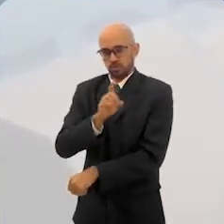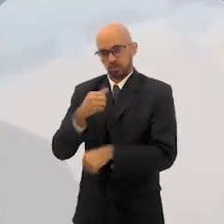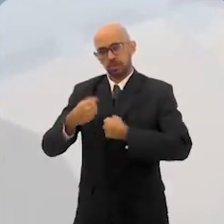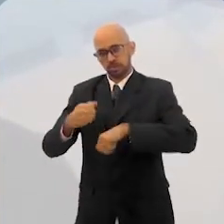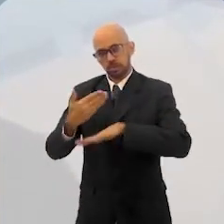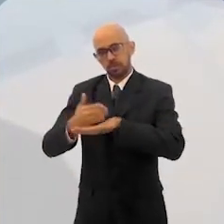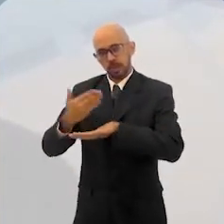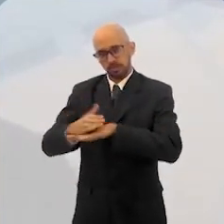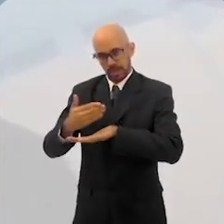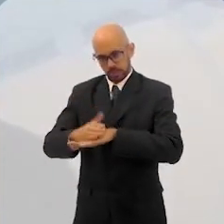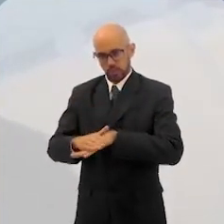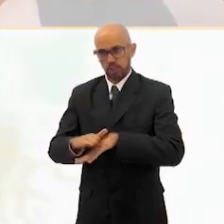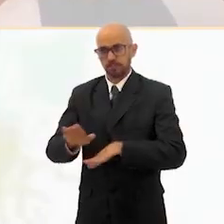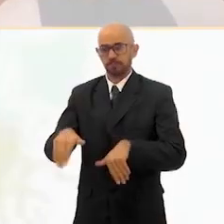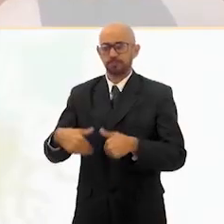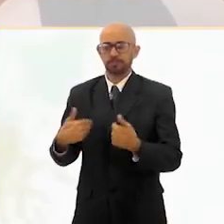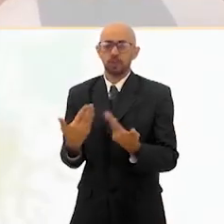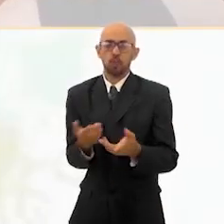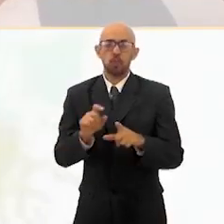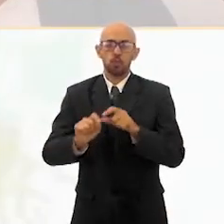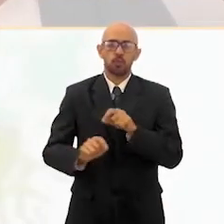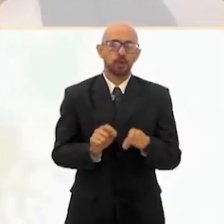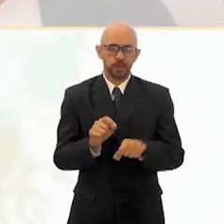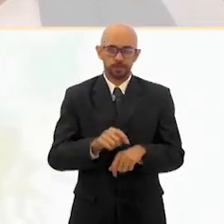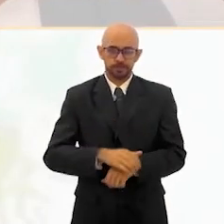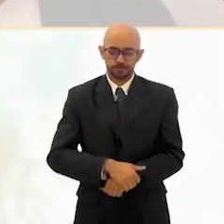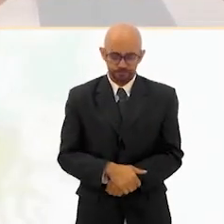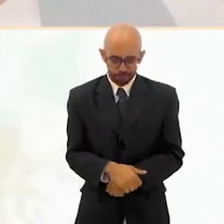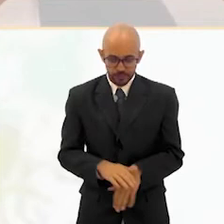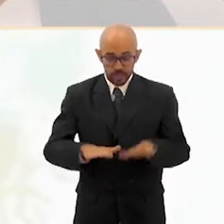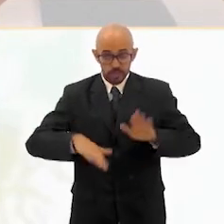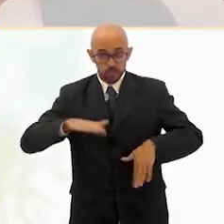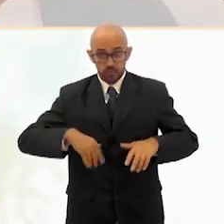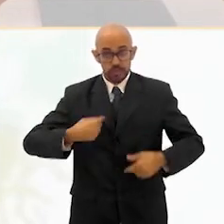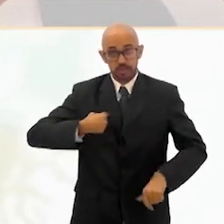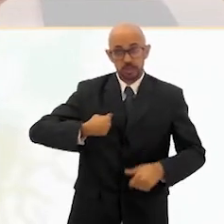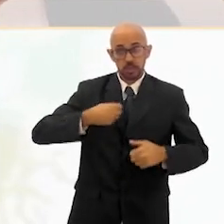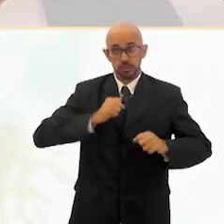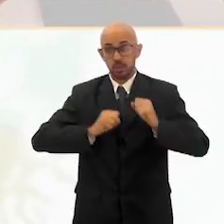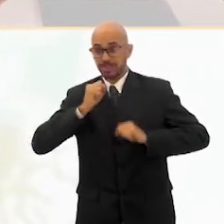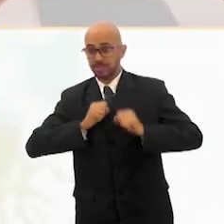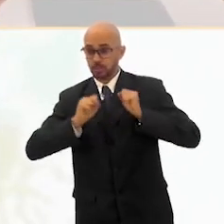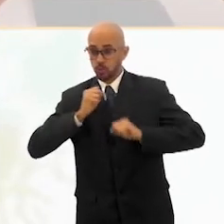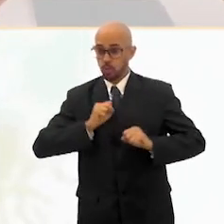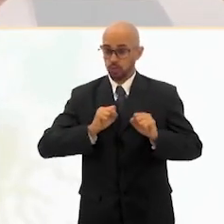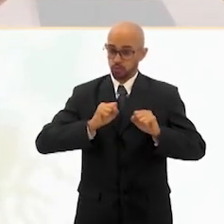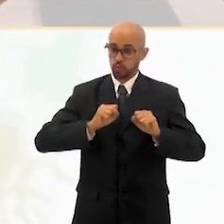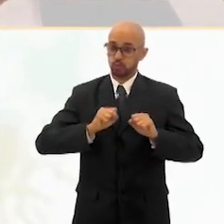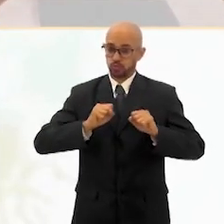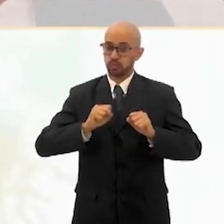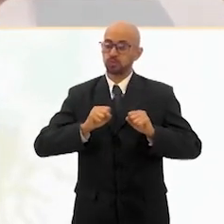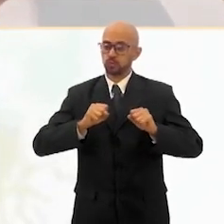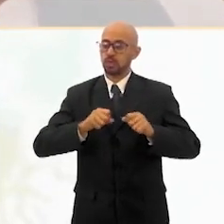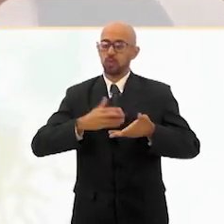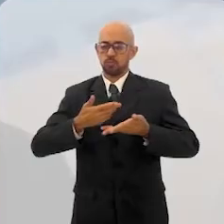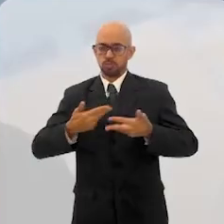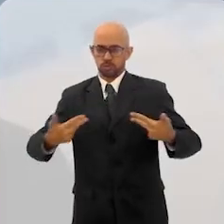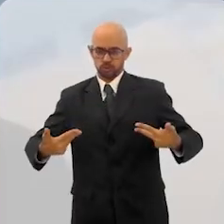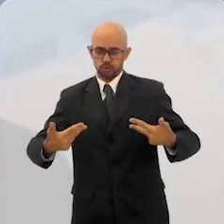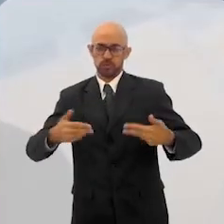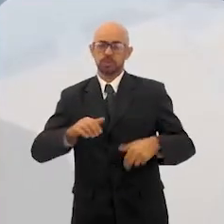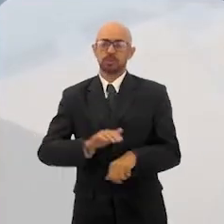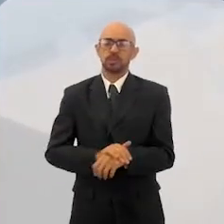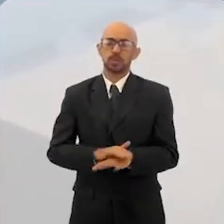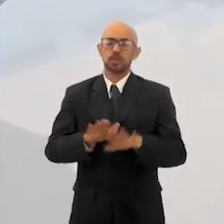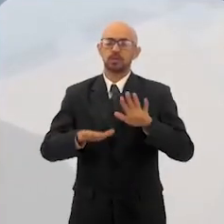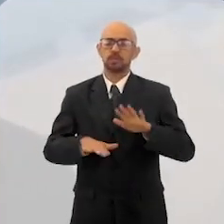da prática. Então, eu às vezes sou muito ansioso em algumas questões. Então, isso